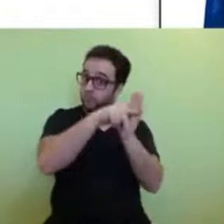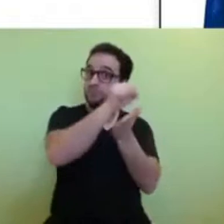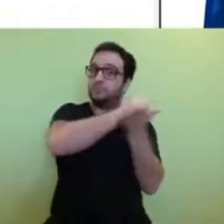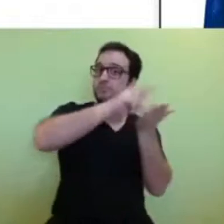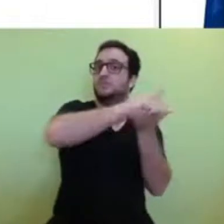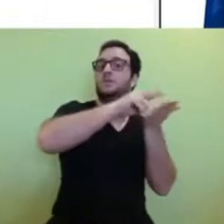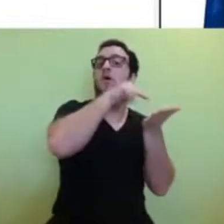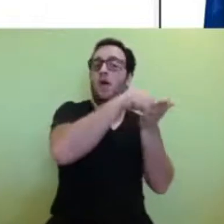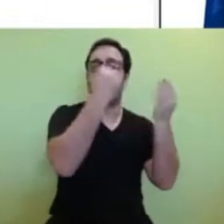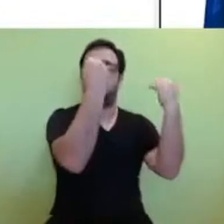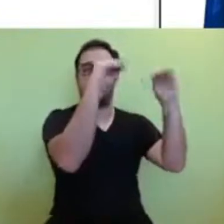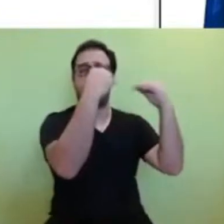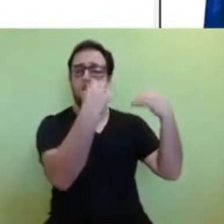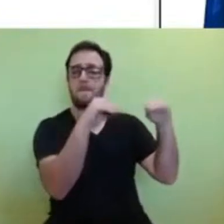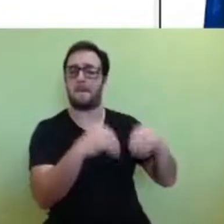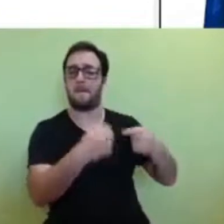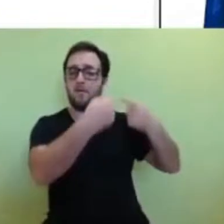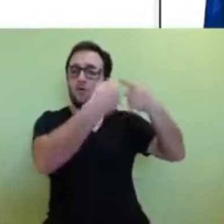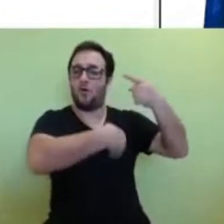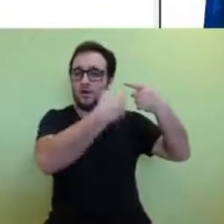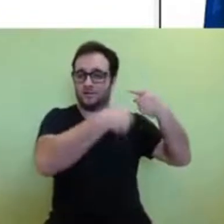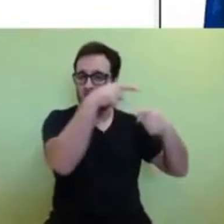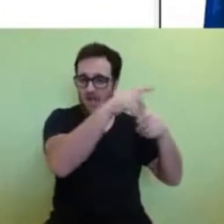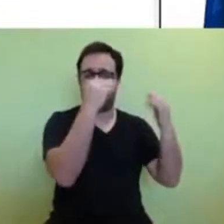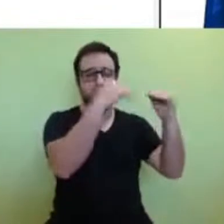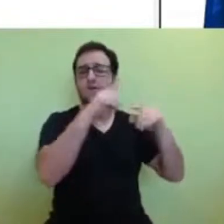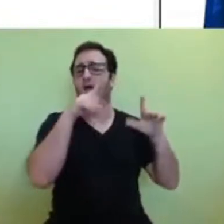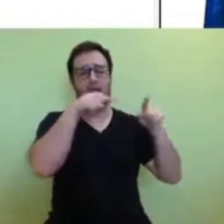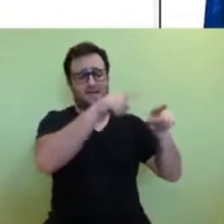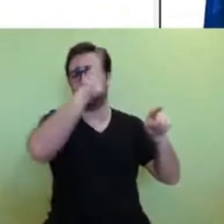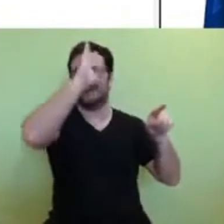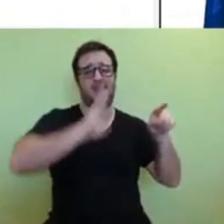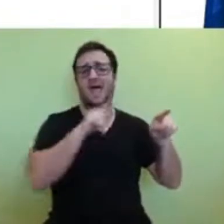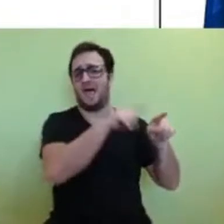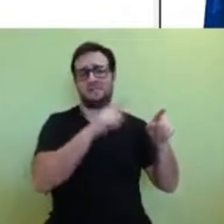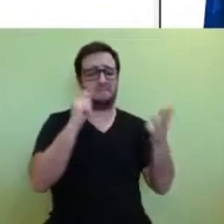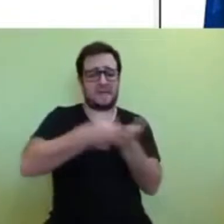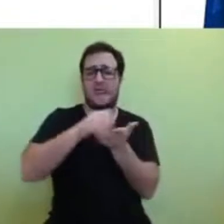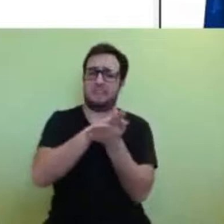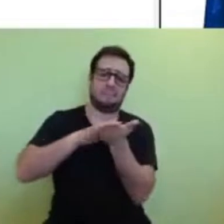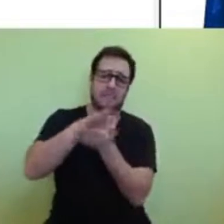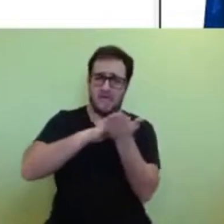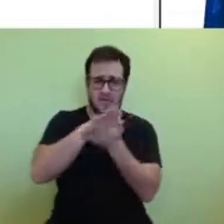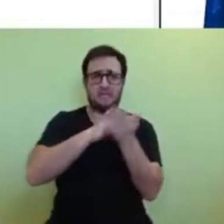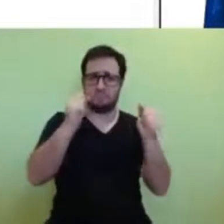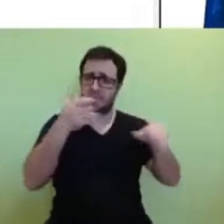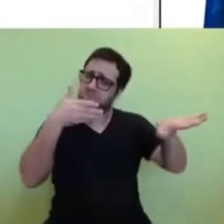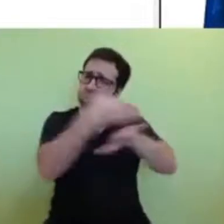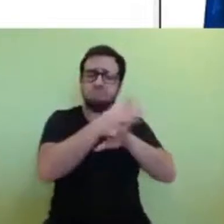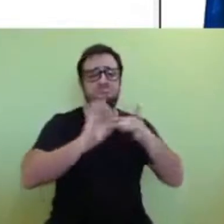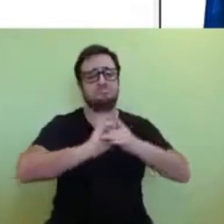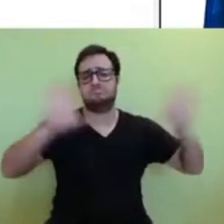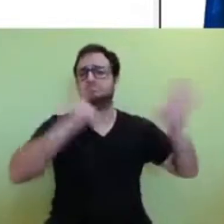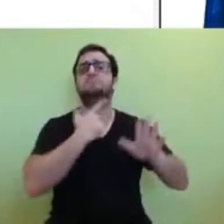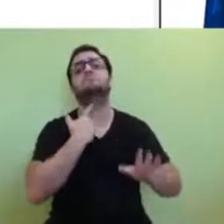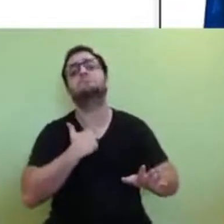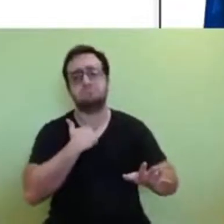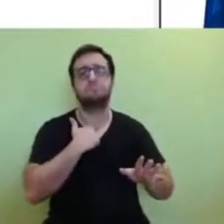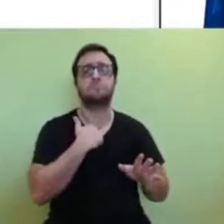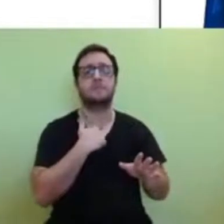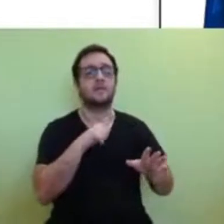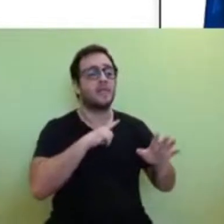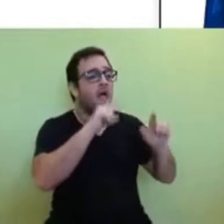disponível na internet, online, de graça também. Se você está assistindo, você pode capturar esse QR que vai te